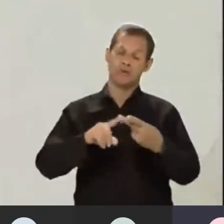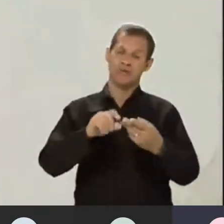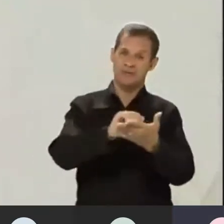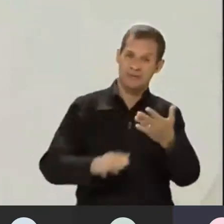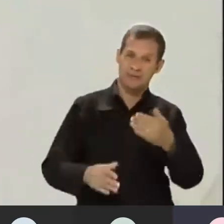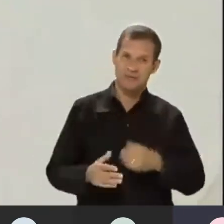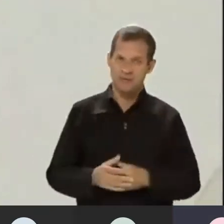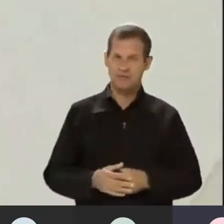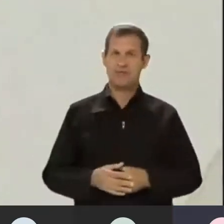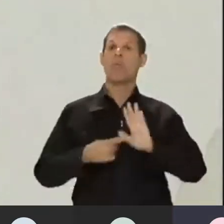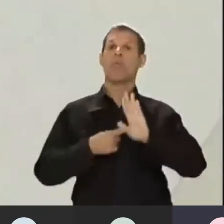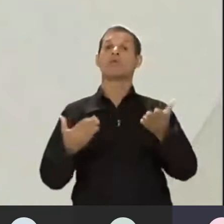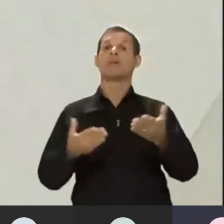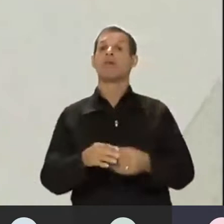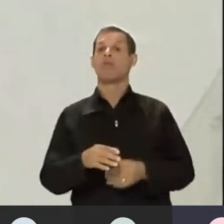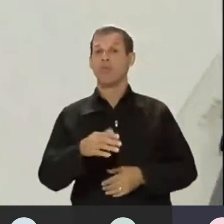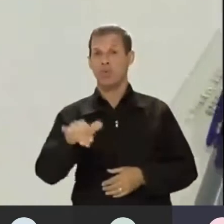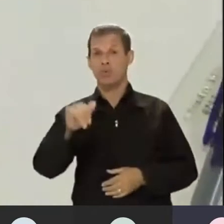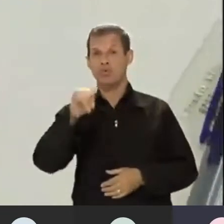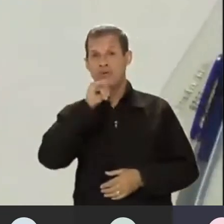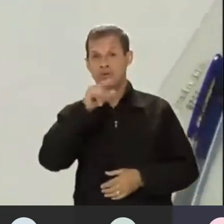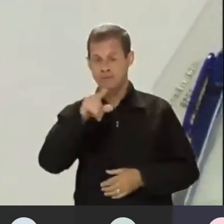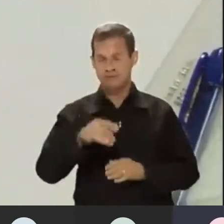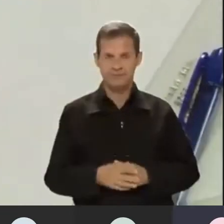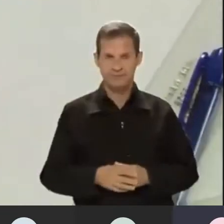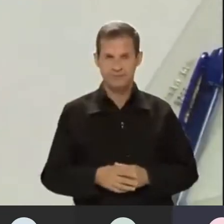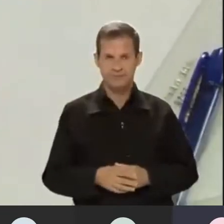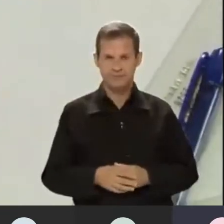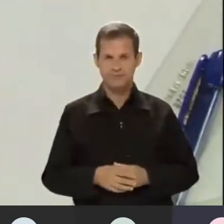outro exercício, vou mostrar um outro exemplo.